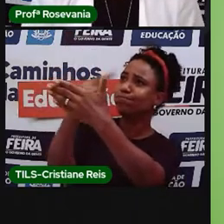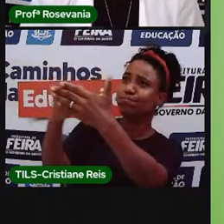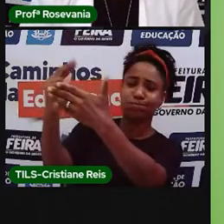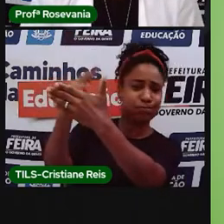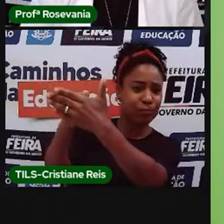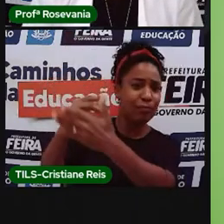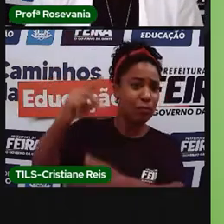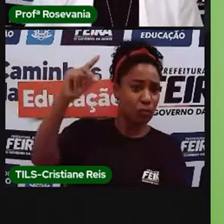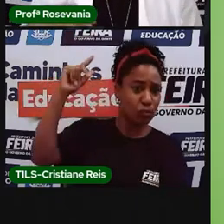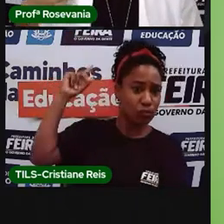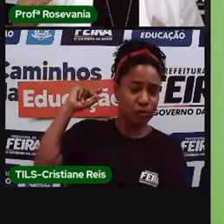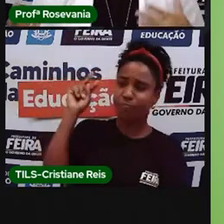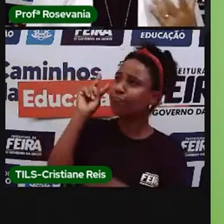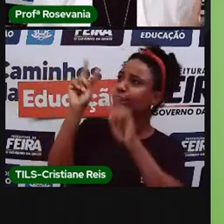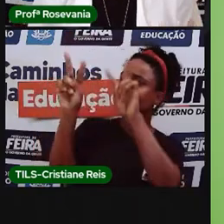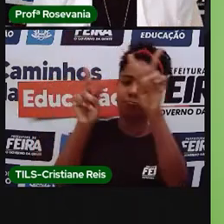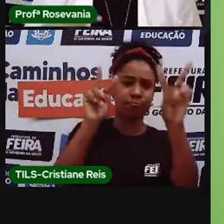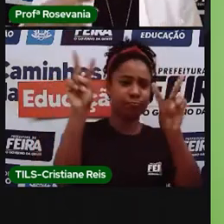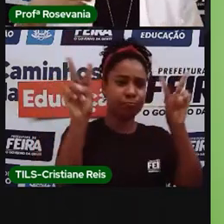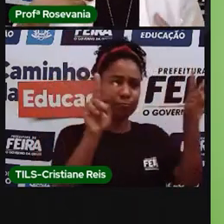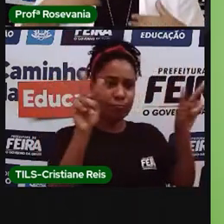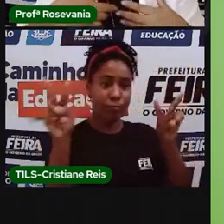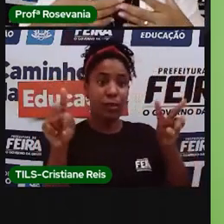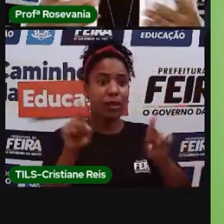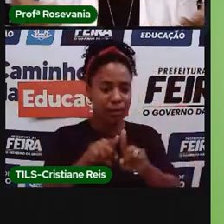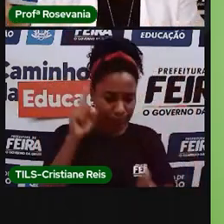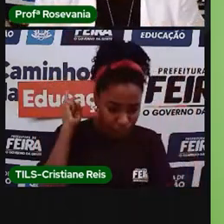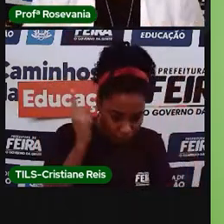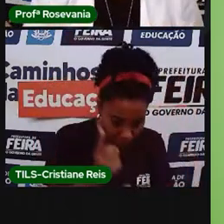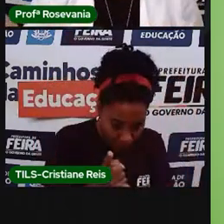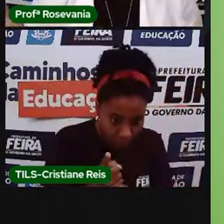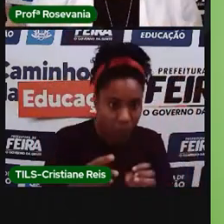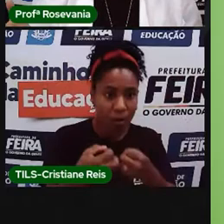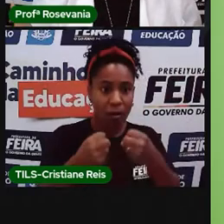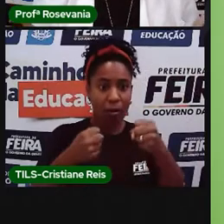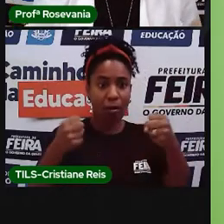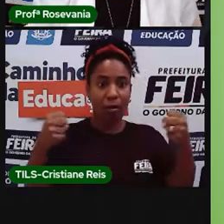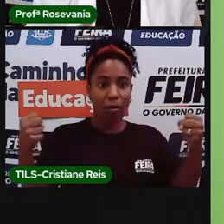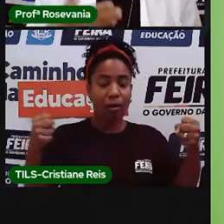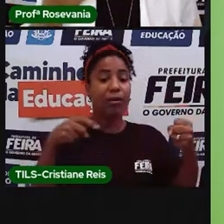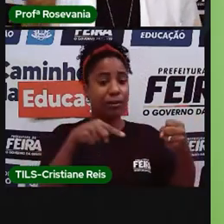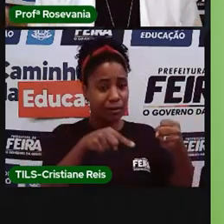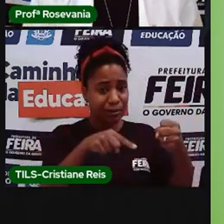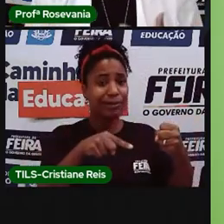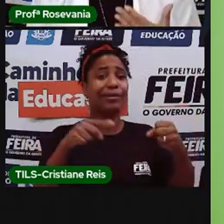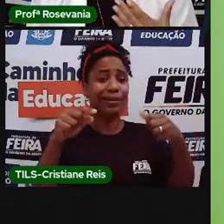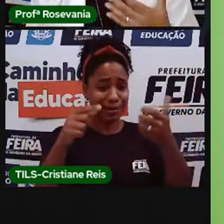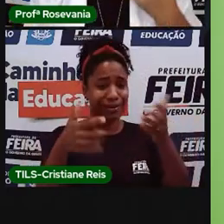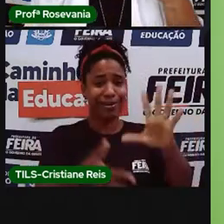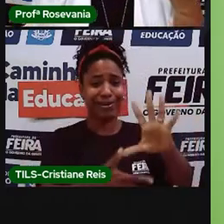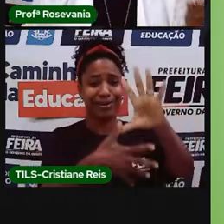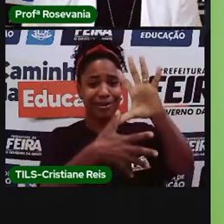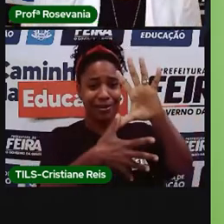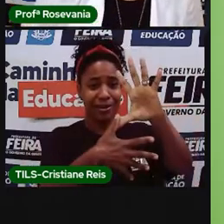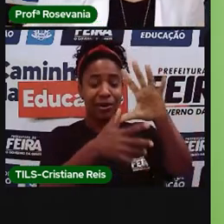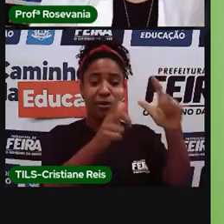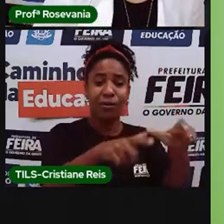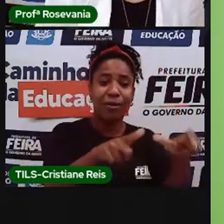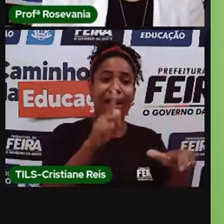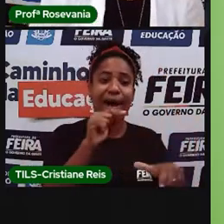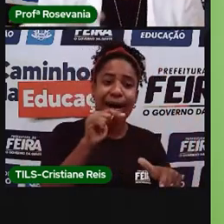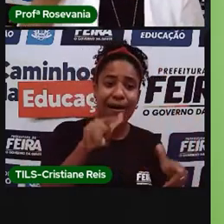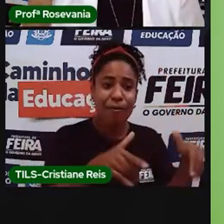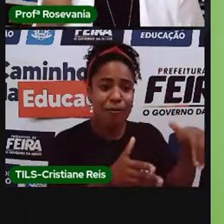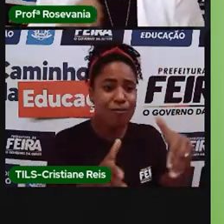essa preocupação da localização, né, de saber os espaços que tinham mais água, que encontrava